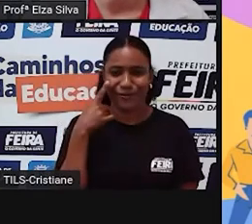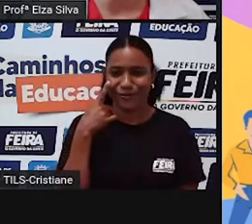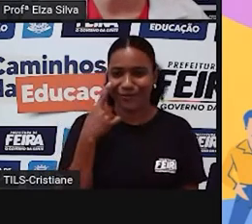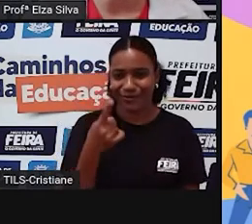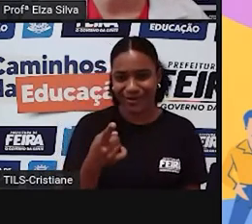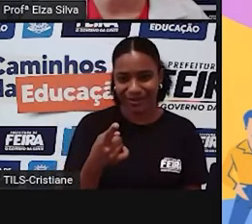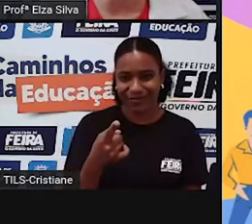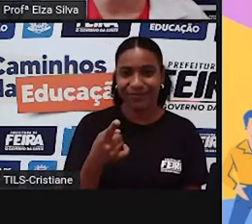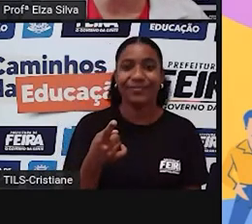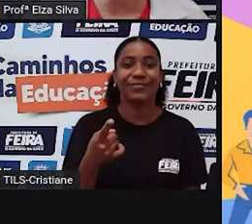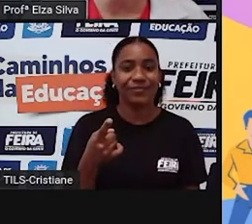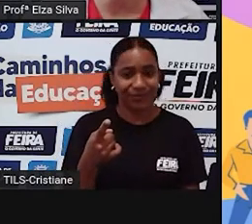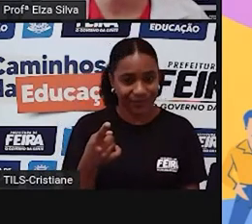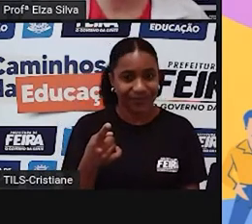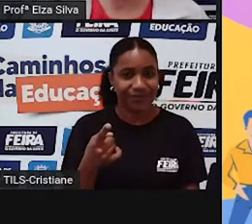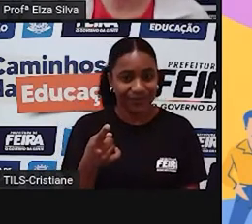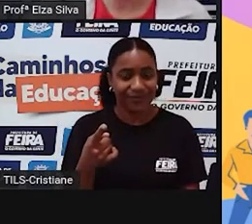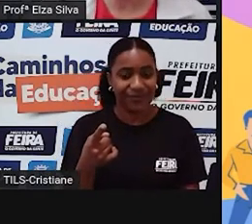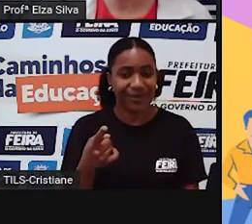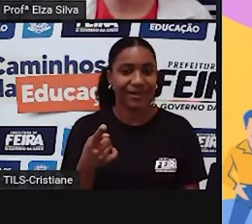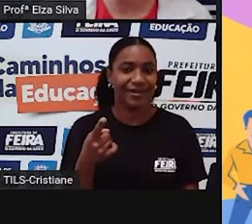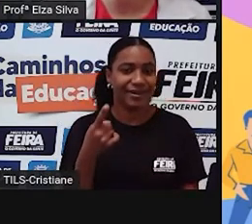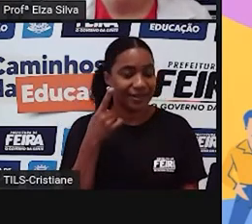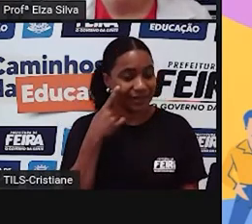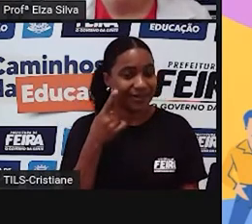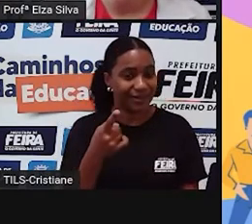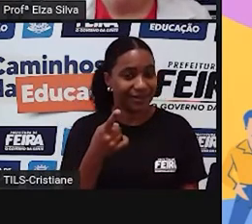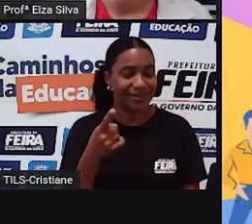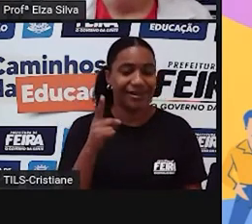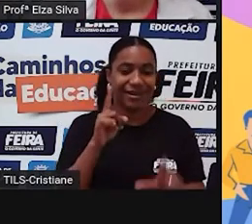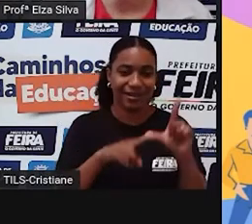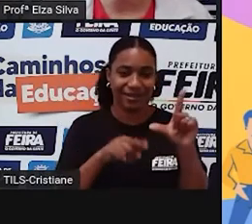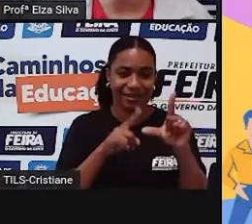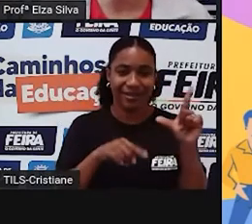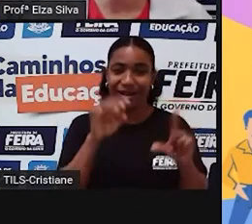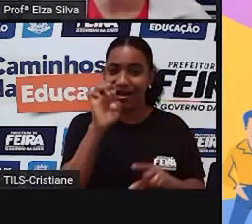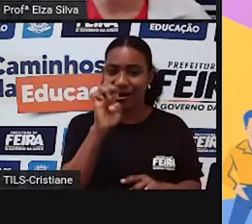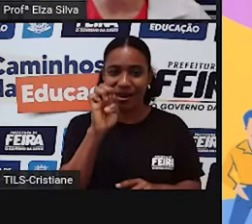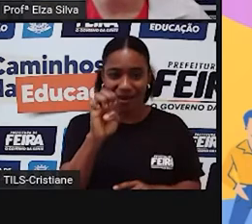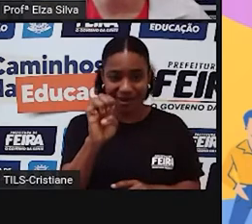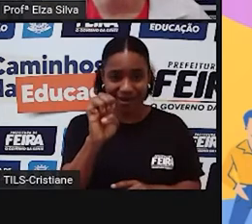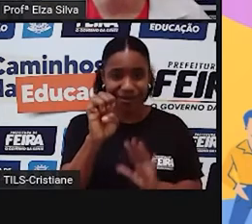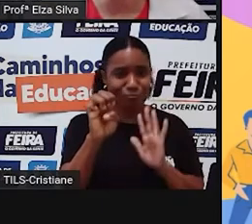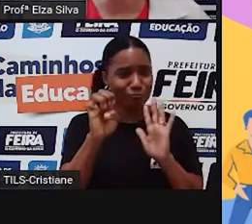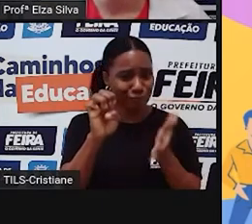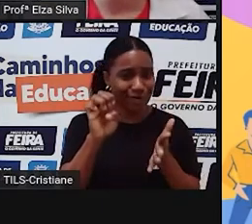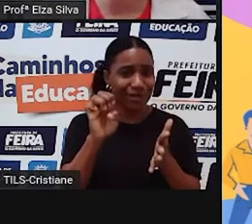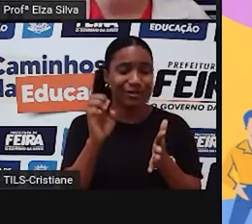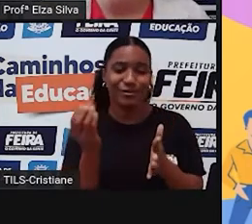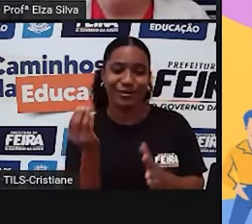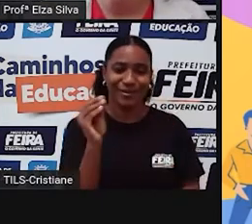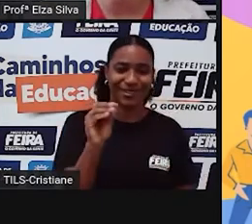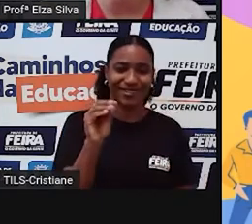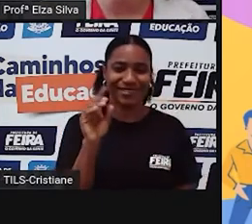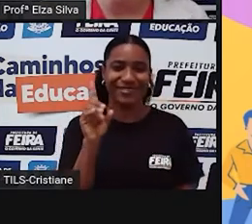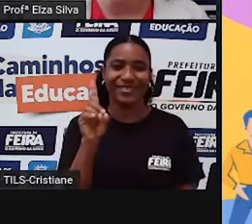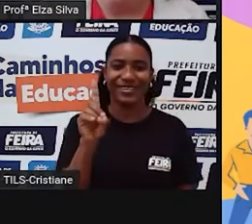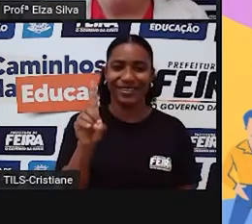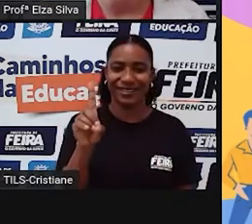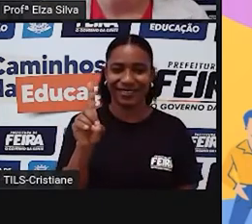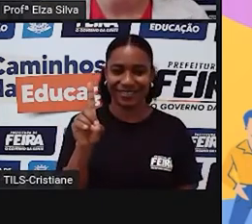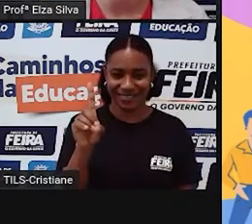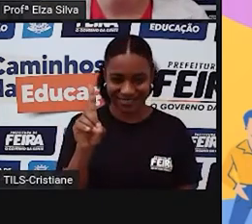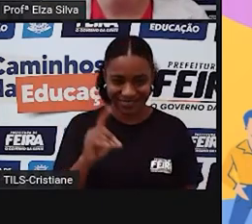neste caso, estes verbos já terminam com a letra E. E nós apenas acrescentamos D, a letra